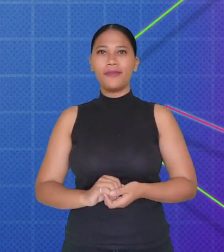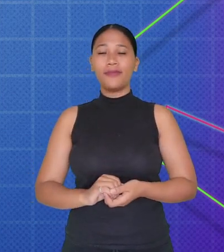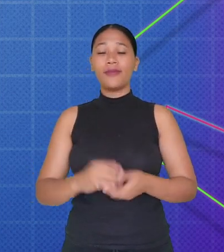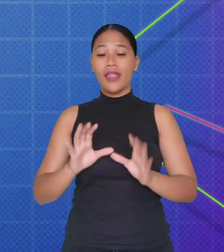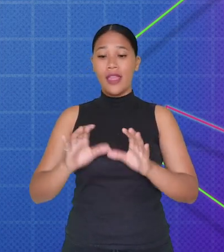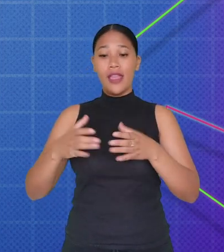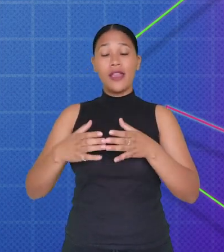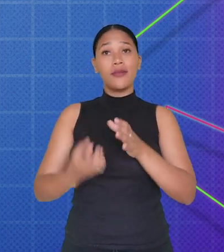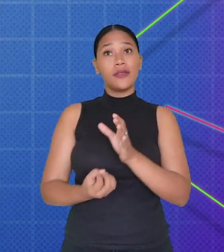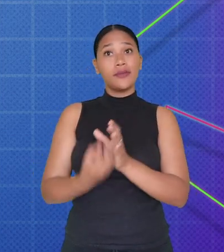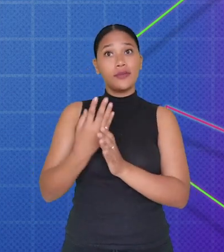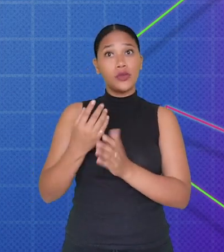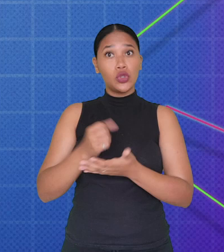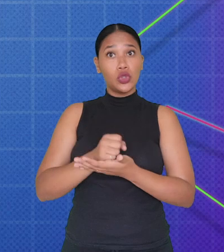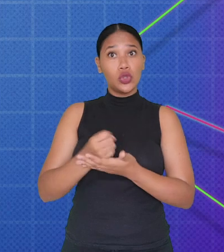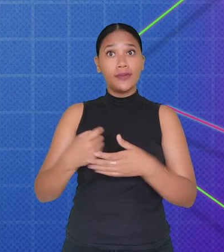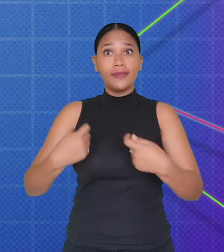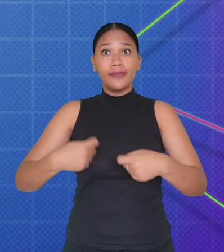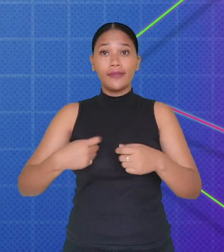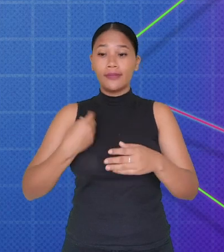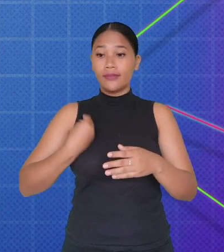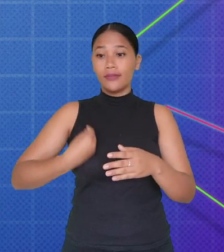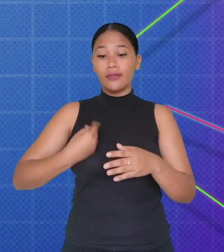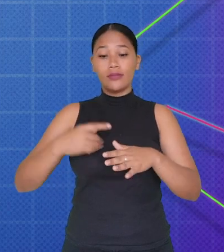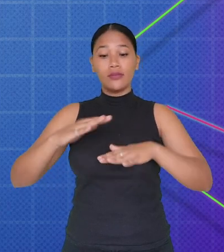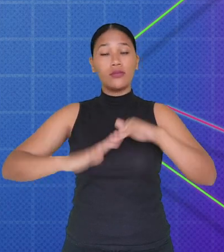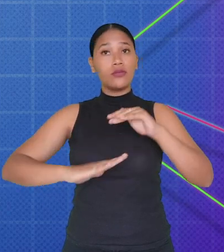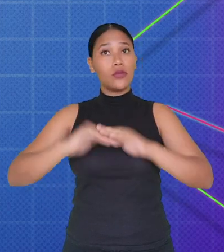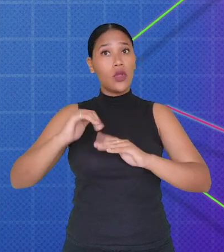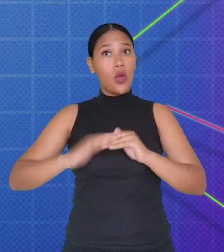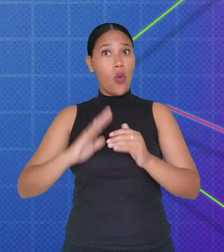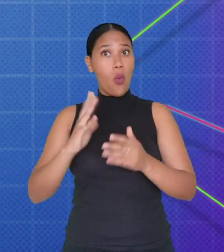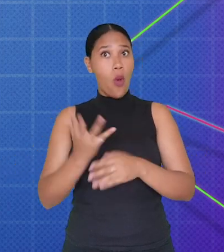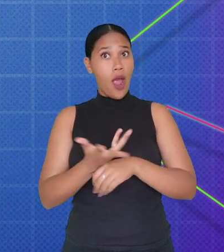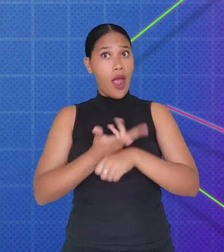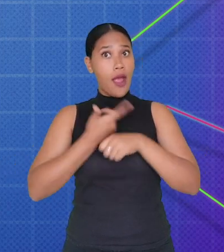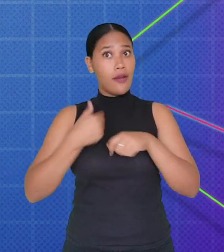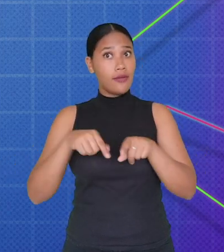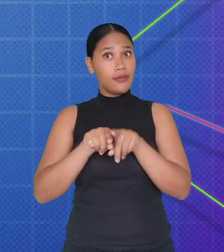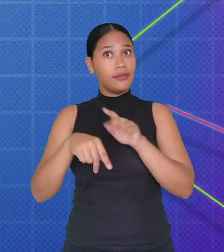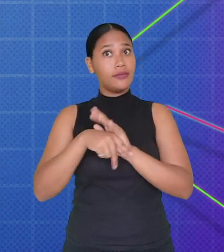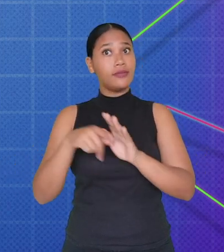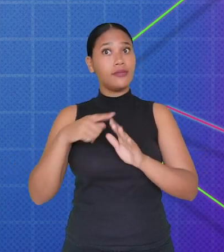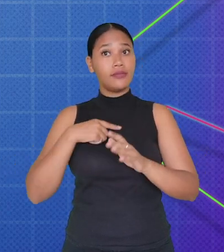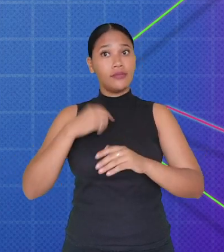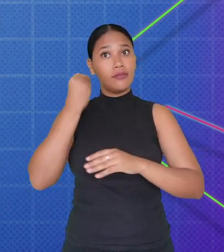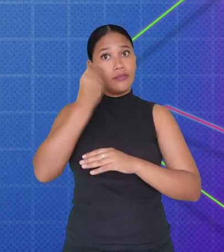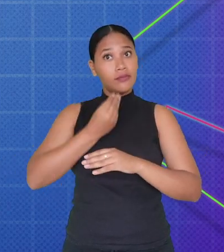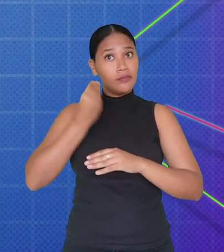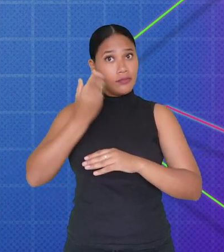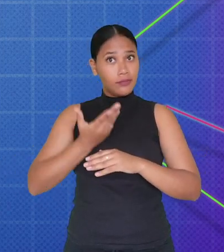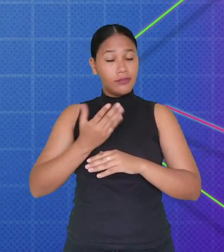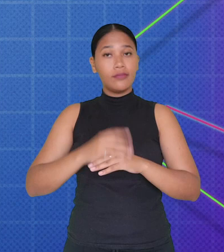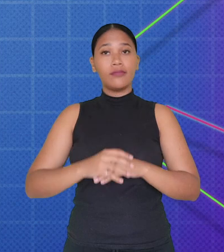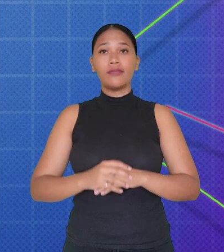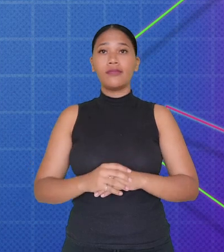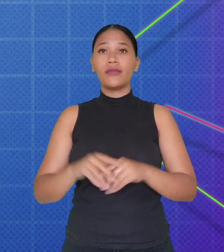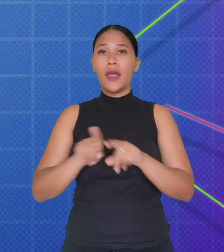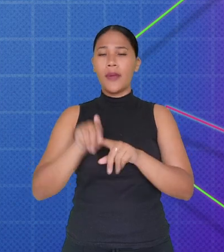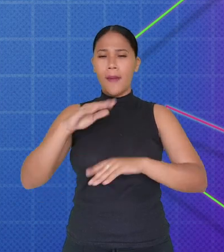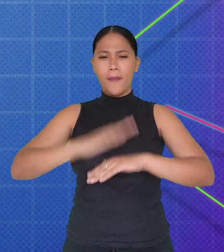item do jogo a equipe de criação de jogos deve ser composta por profissionais qualificados e experientes em suas áreas de atuação